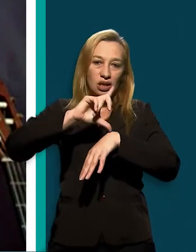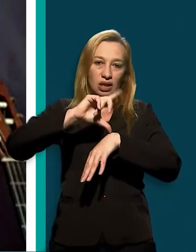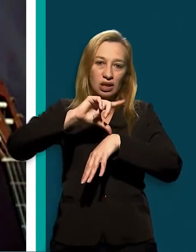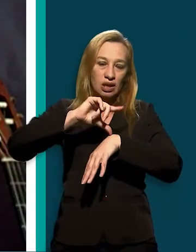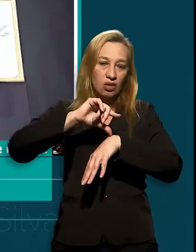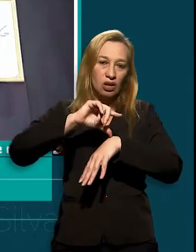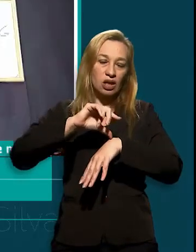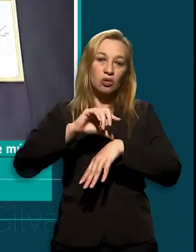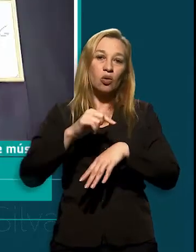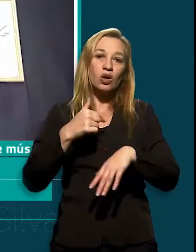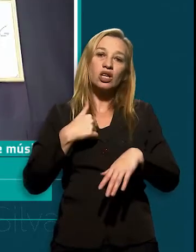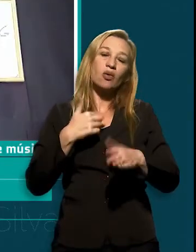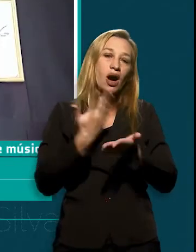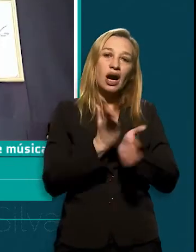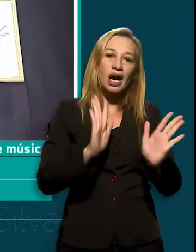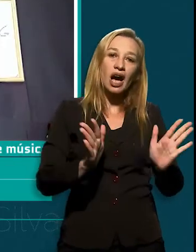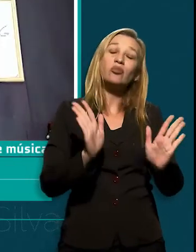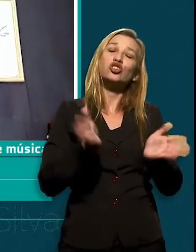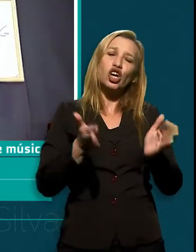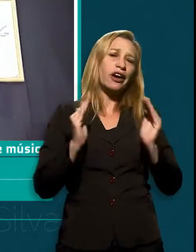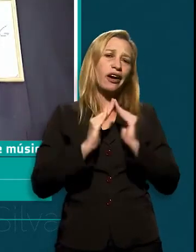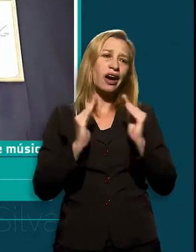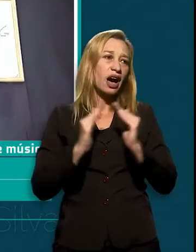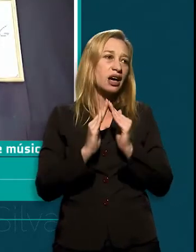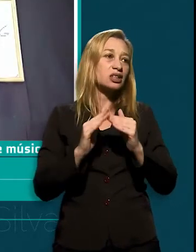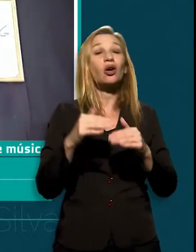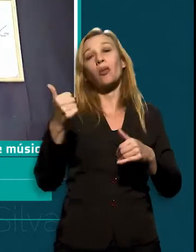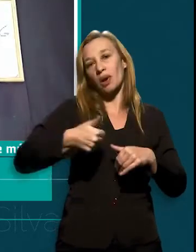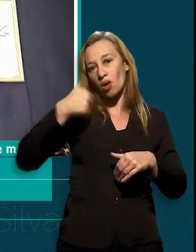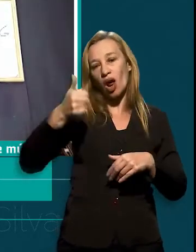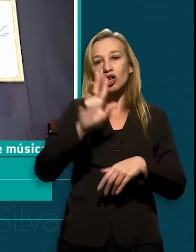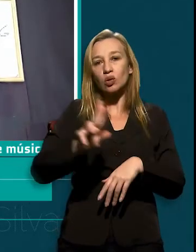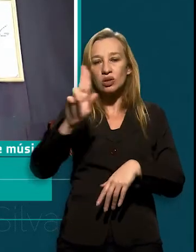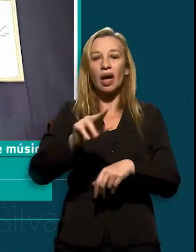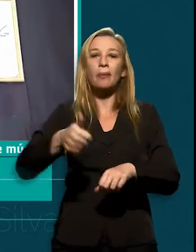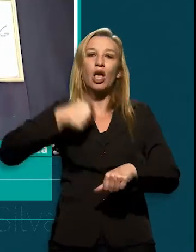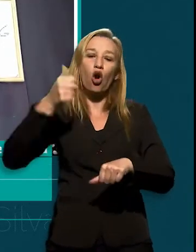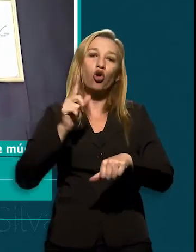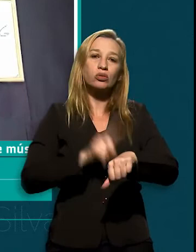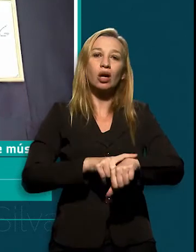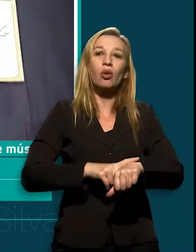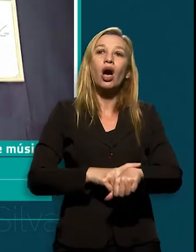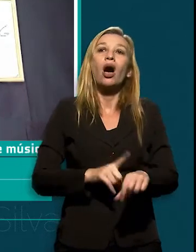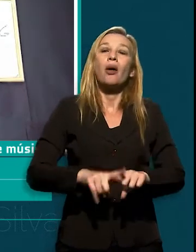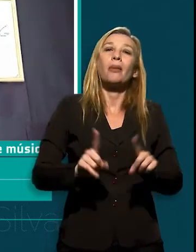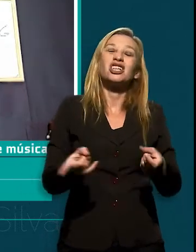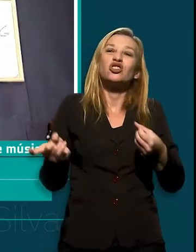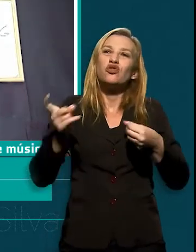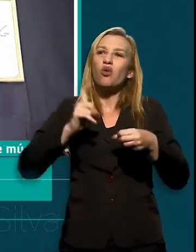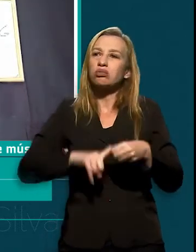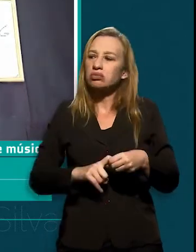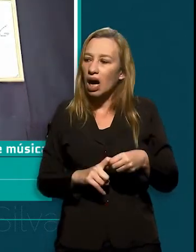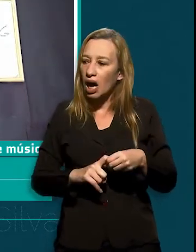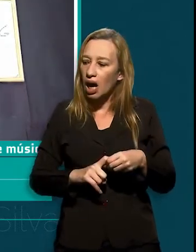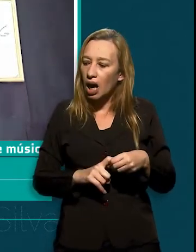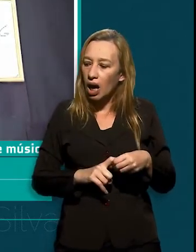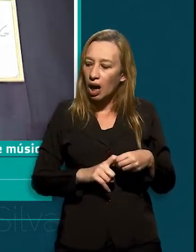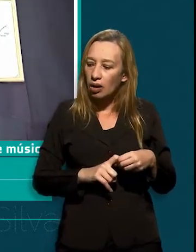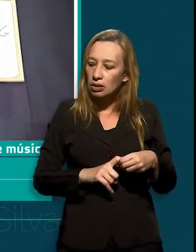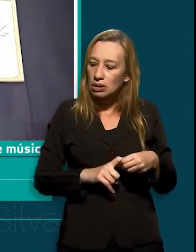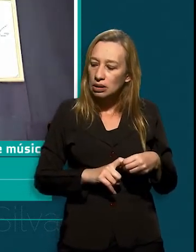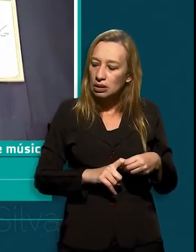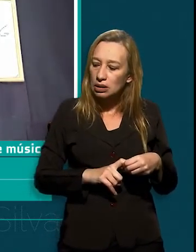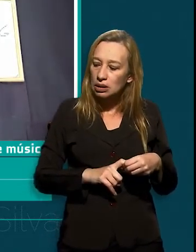assim, foi um aspecto que melhorou a questão de otimizar meu tempo, né? Mas a questão de voltar